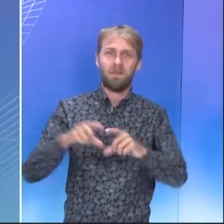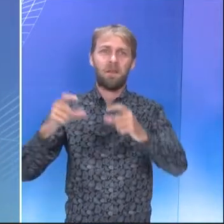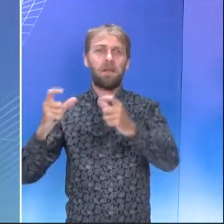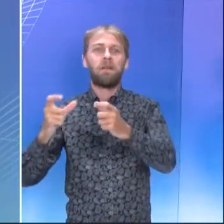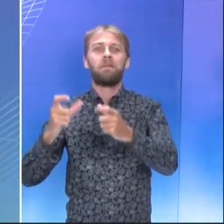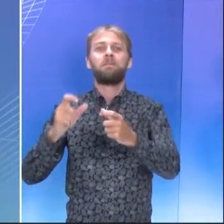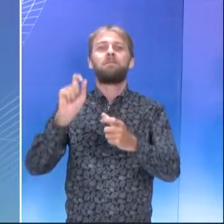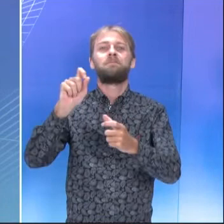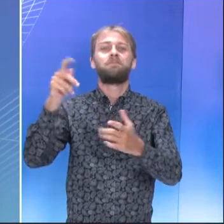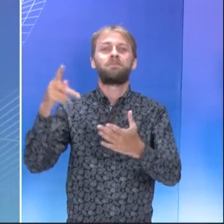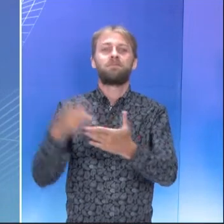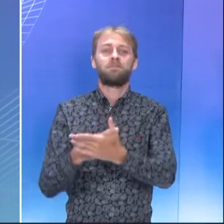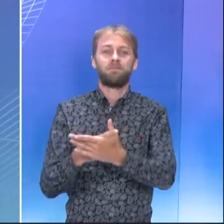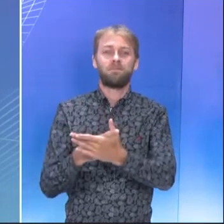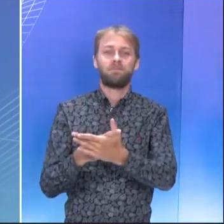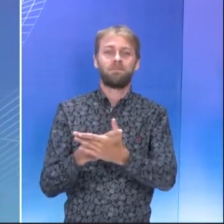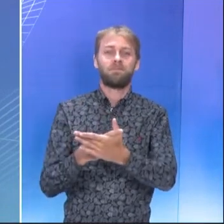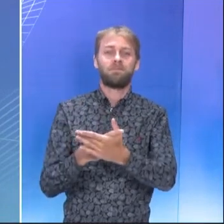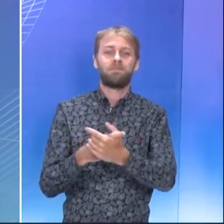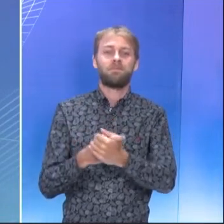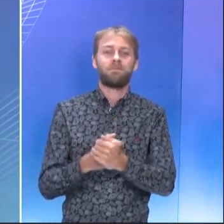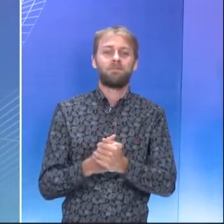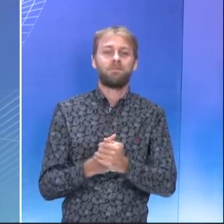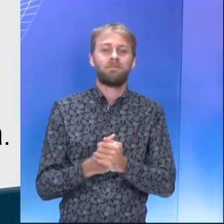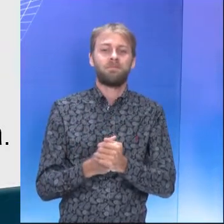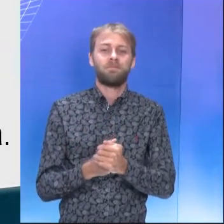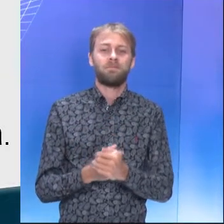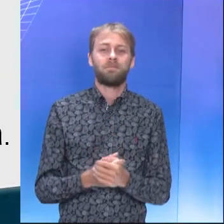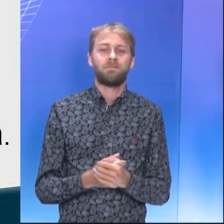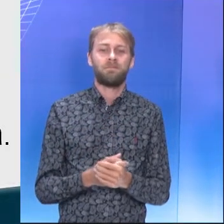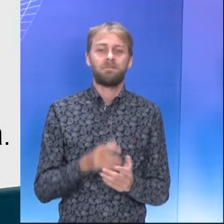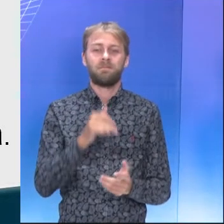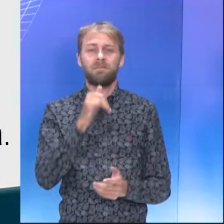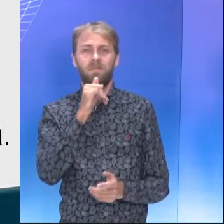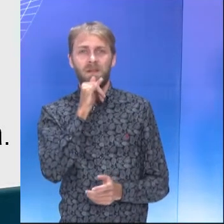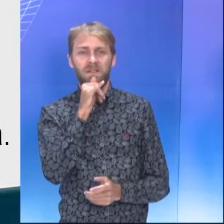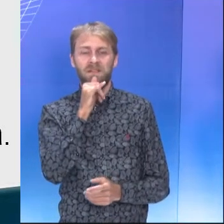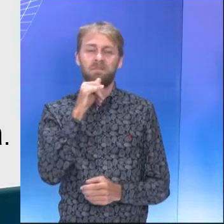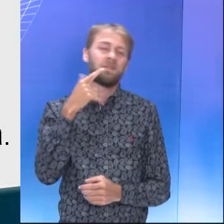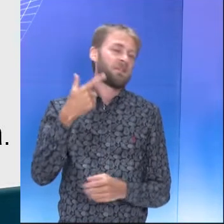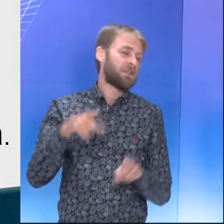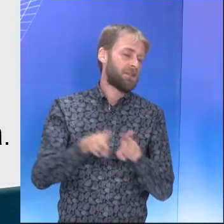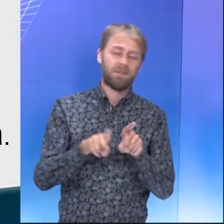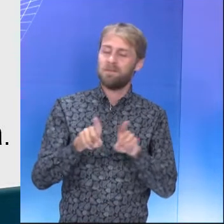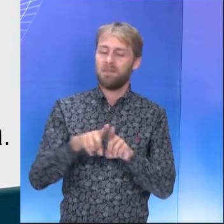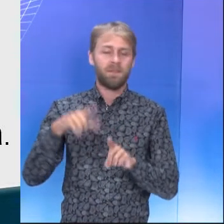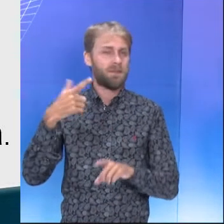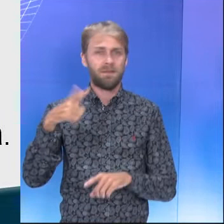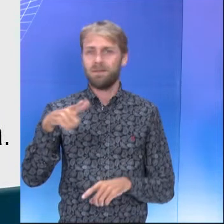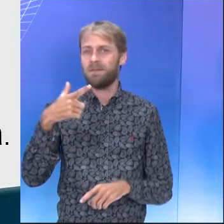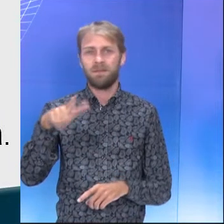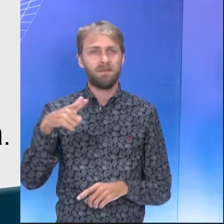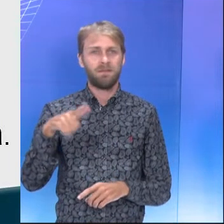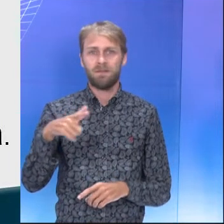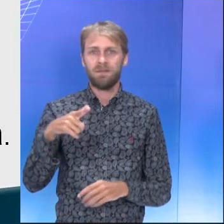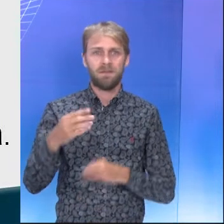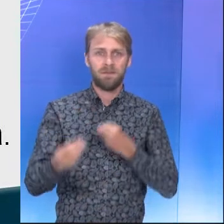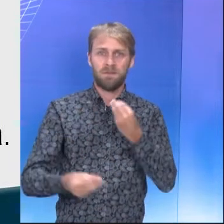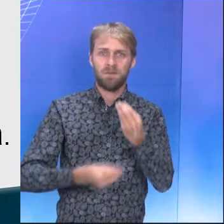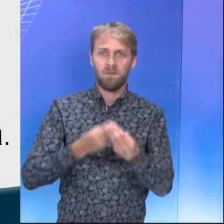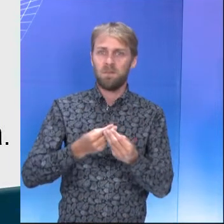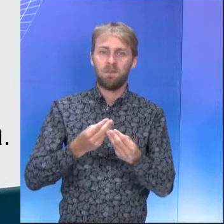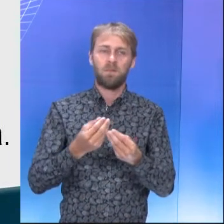coisas aconteçam. E aí, nesse caso aqui, também não entra como um